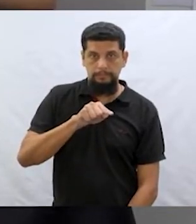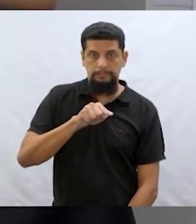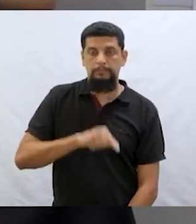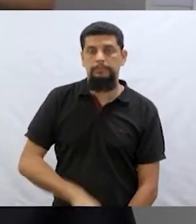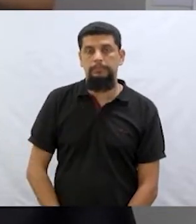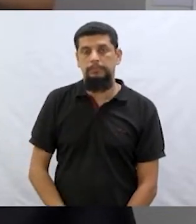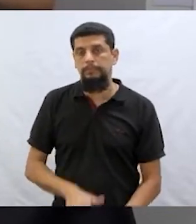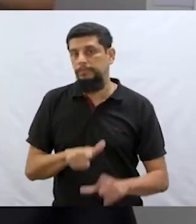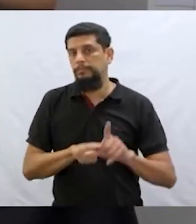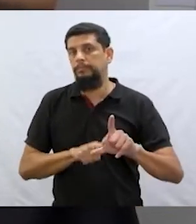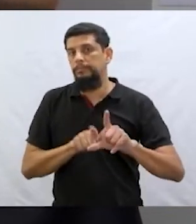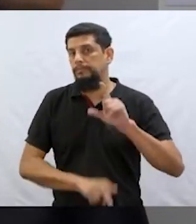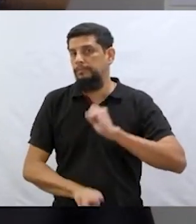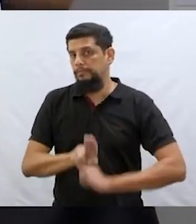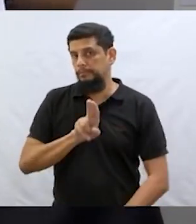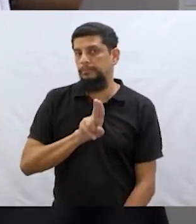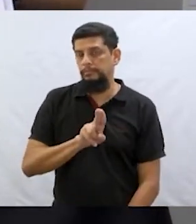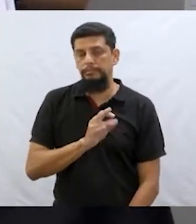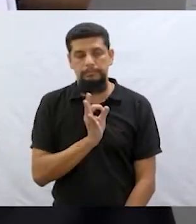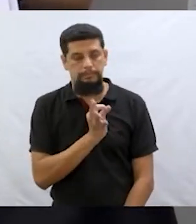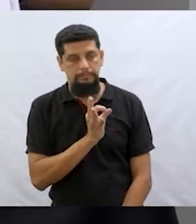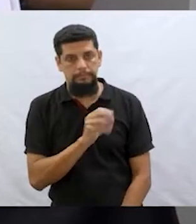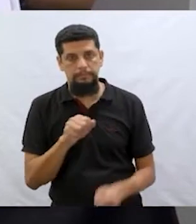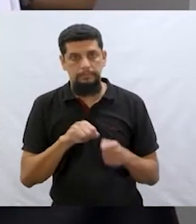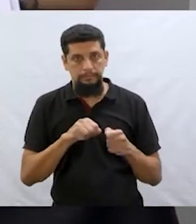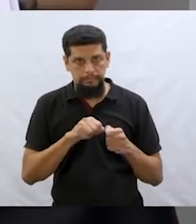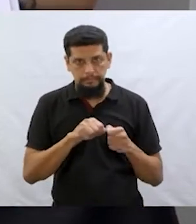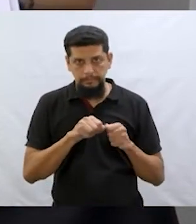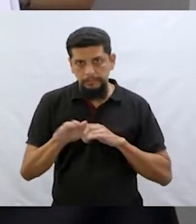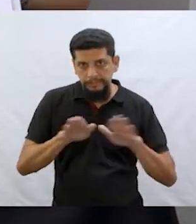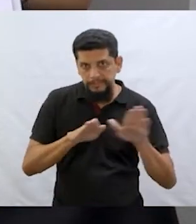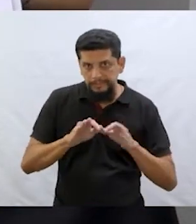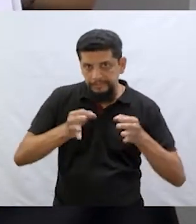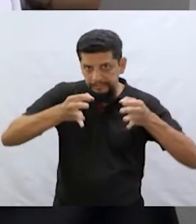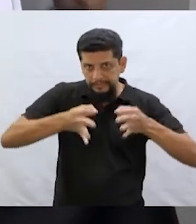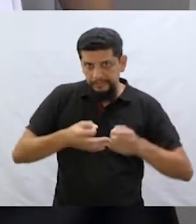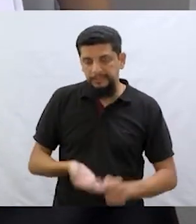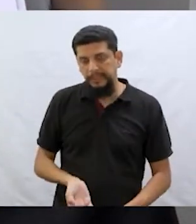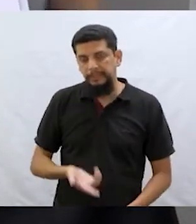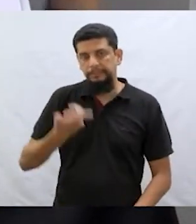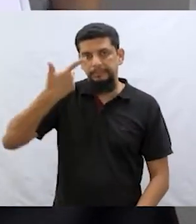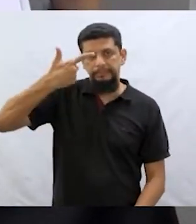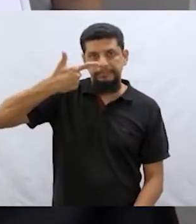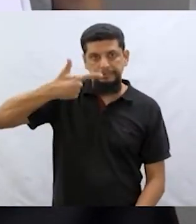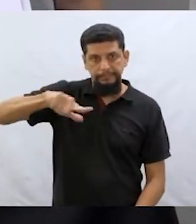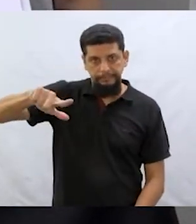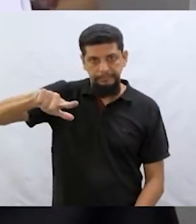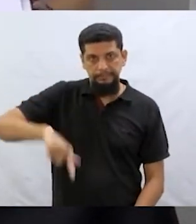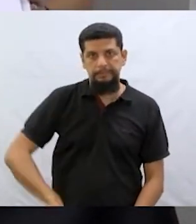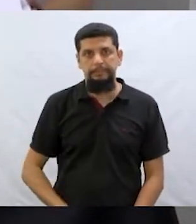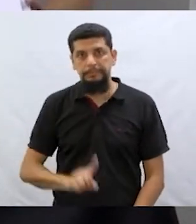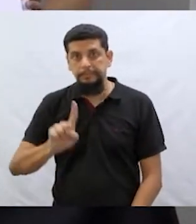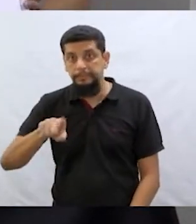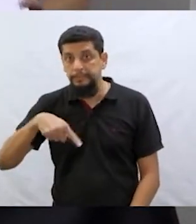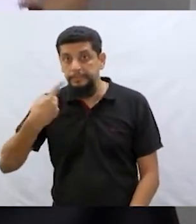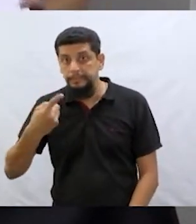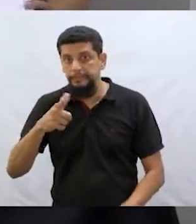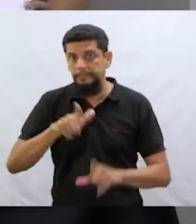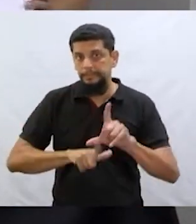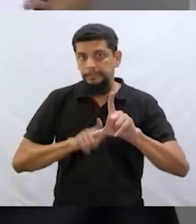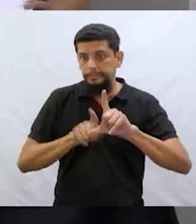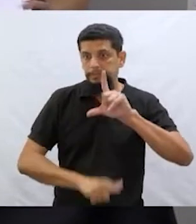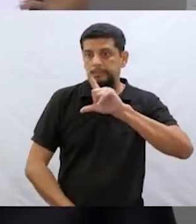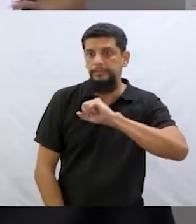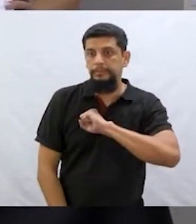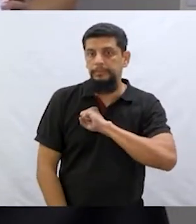na mesma altura ali daquele outro tracinho que você fizer. Isso, fez o traçado aí? Ótimo, podemos ir para a próxima, prof. A